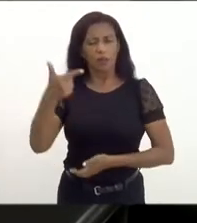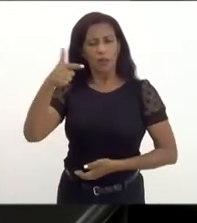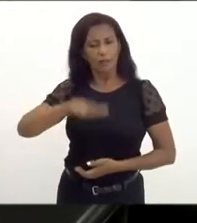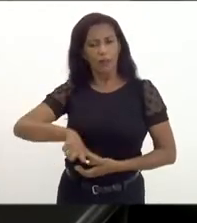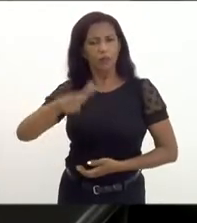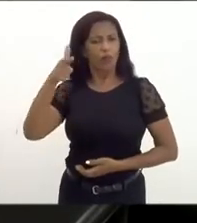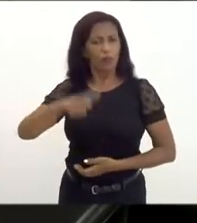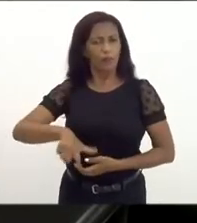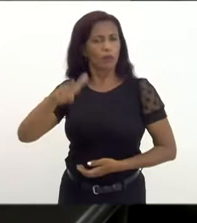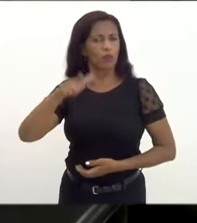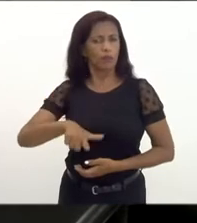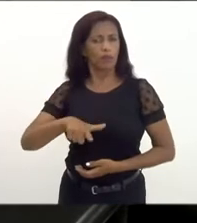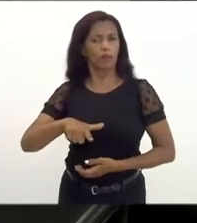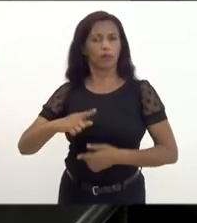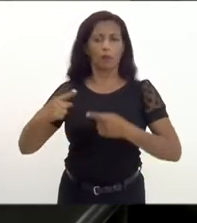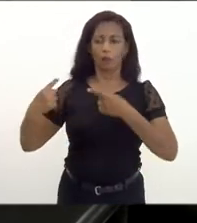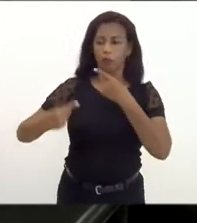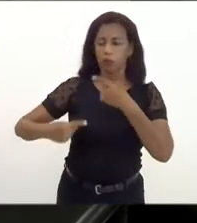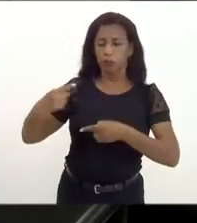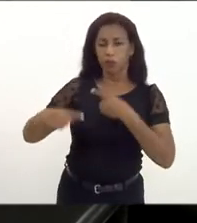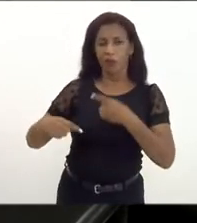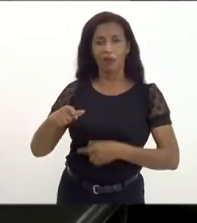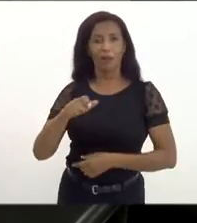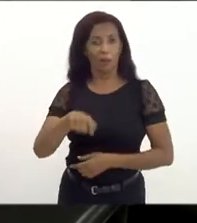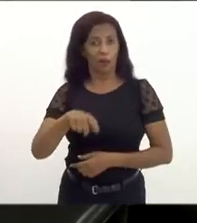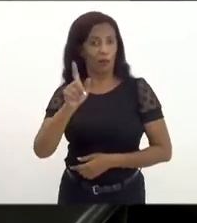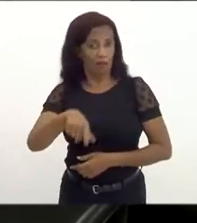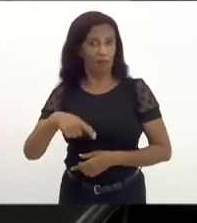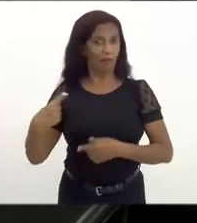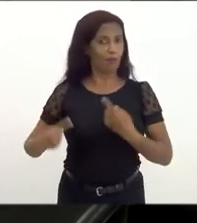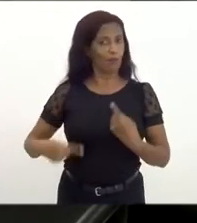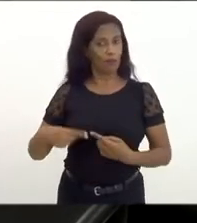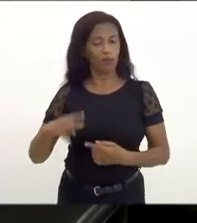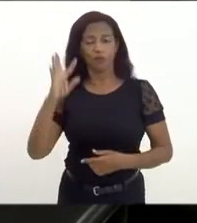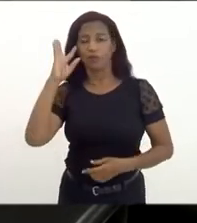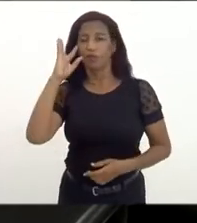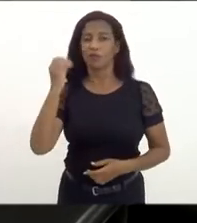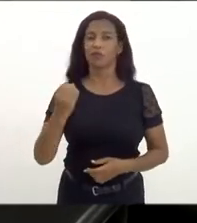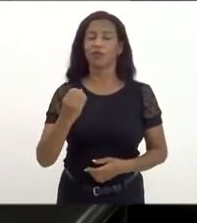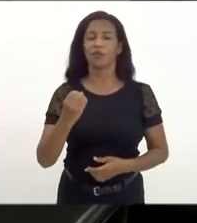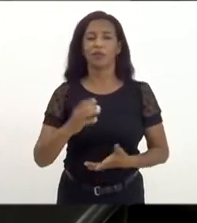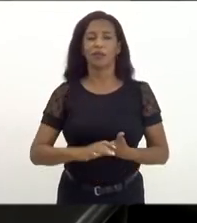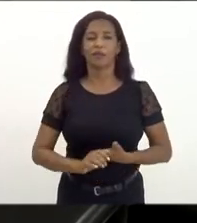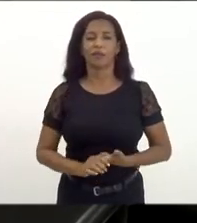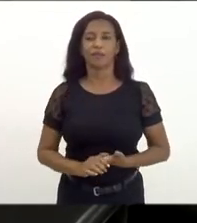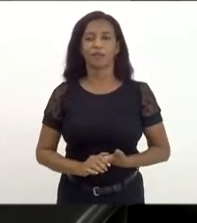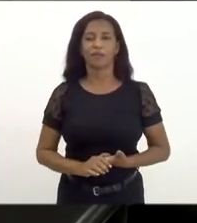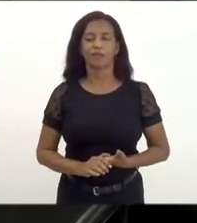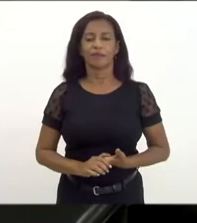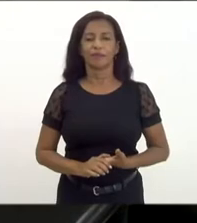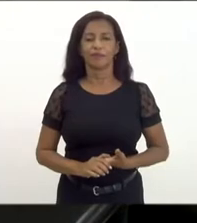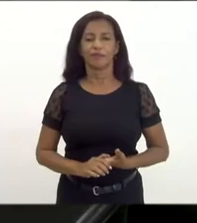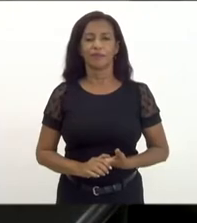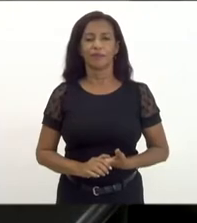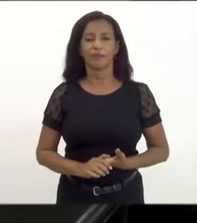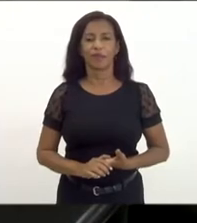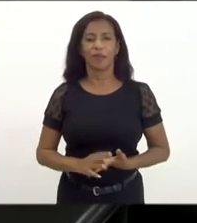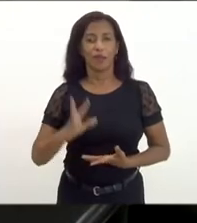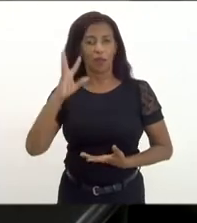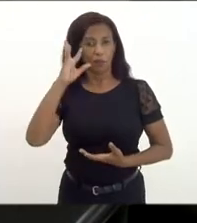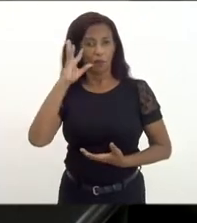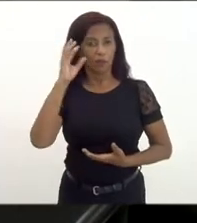esse ponto de vista político porque ele é político é uma decisão discricionária é uma